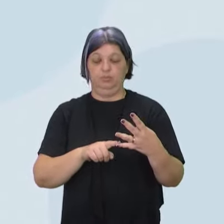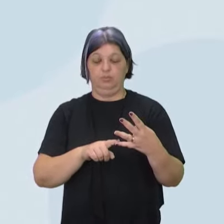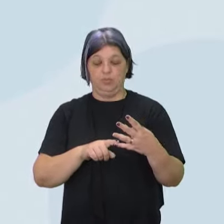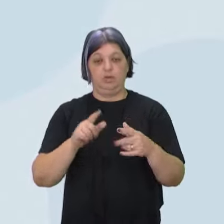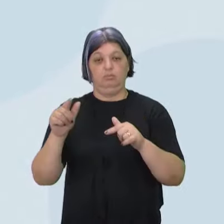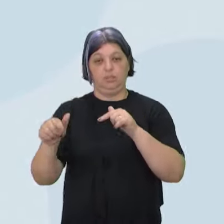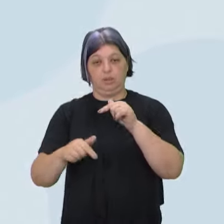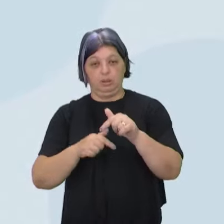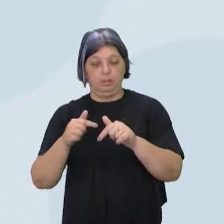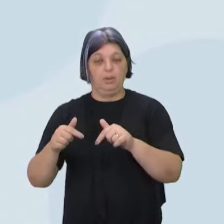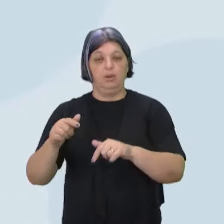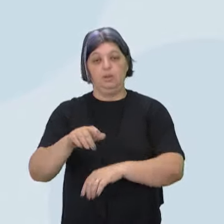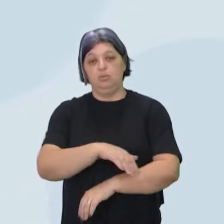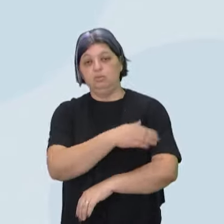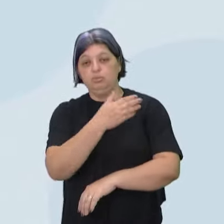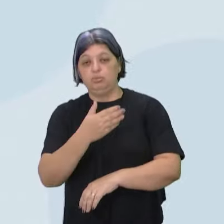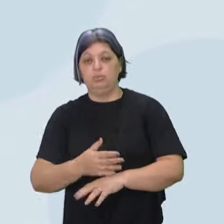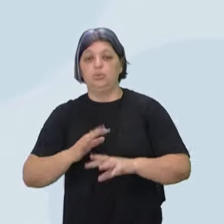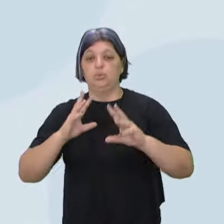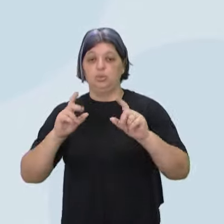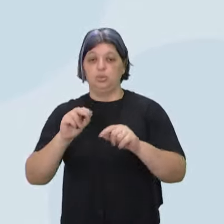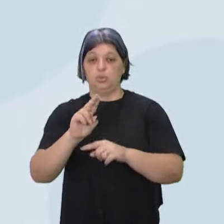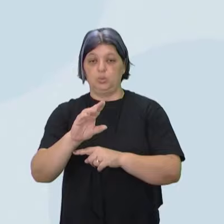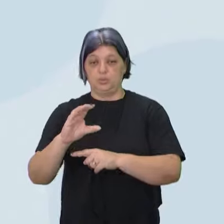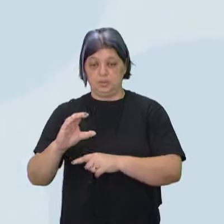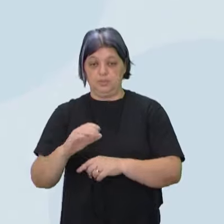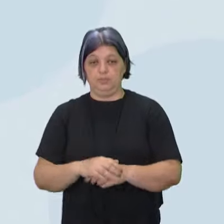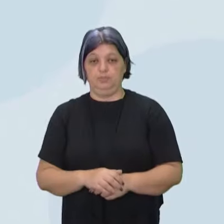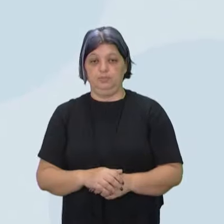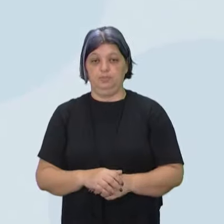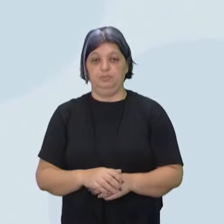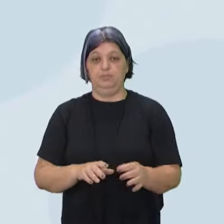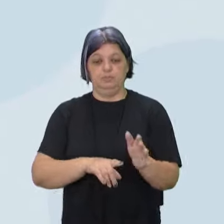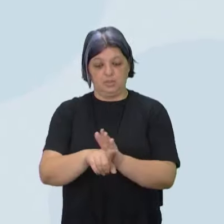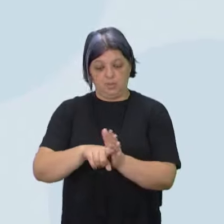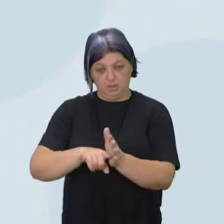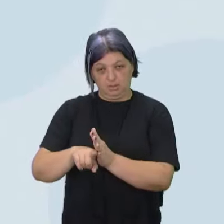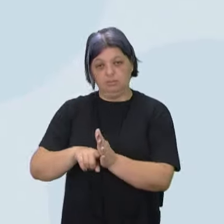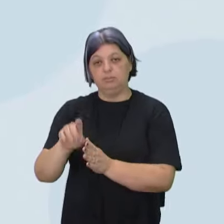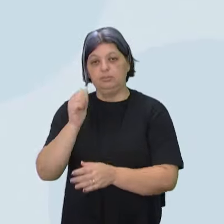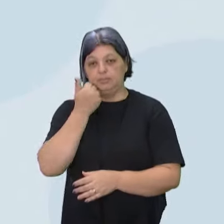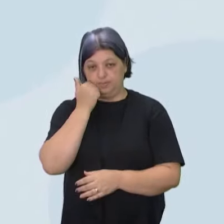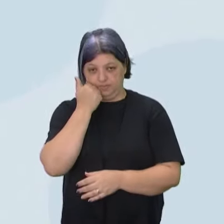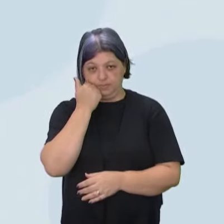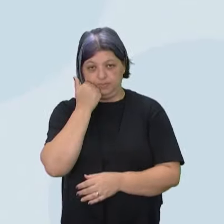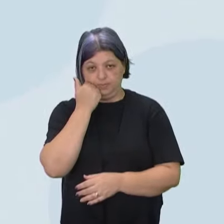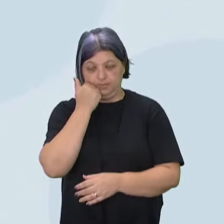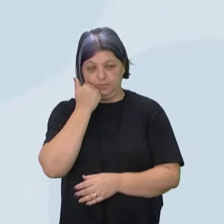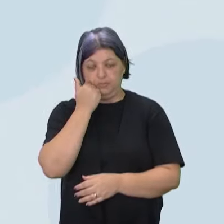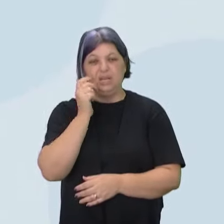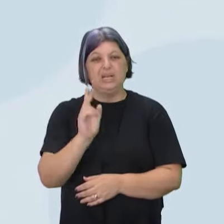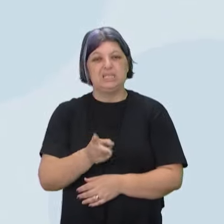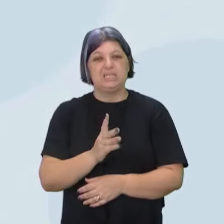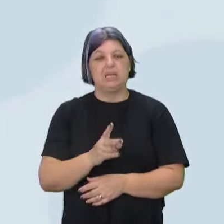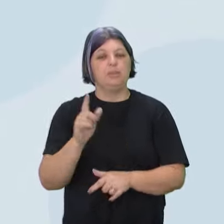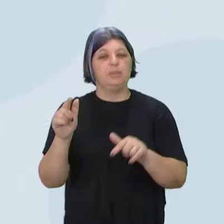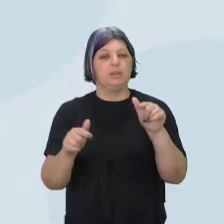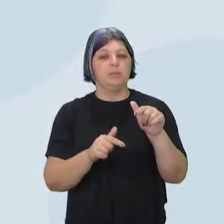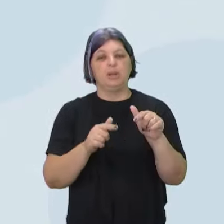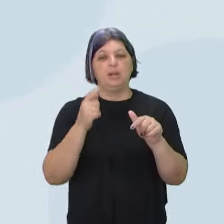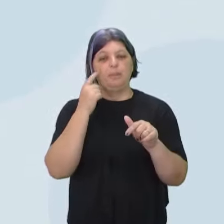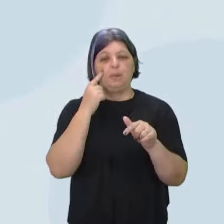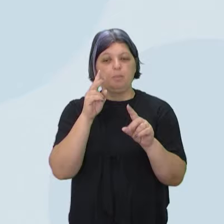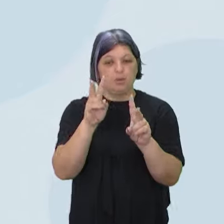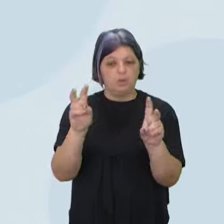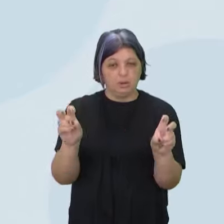longo de todas as unidades curriculares. A investigação científica, e sempre que a gente for trabalhar esse eixo,